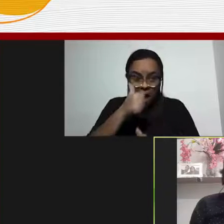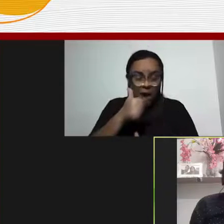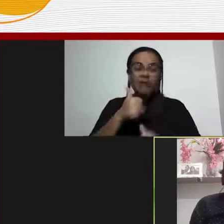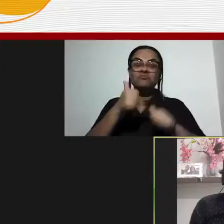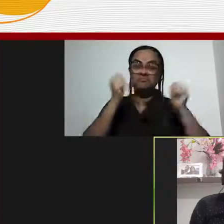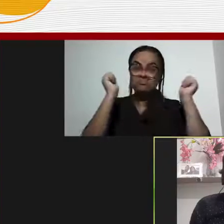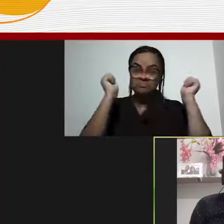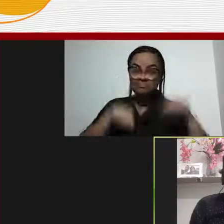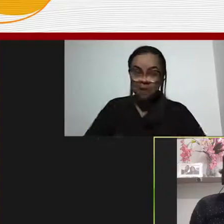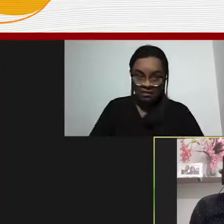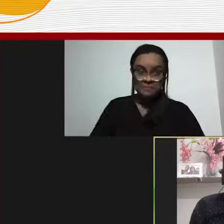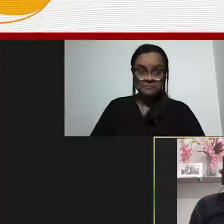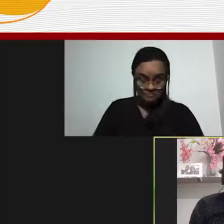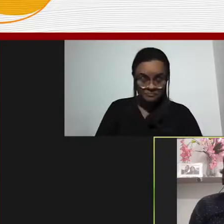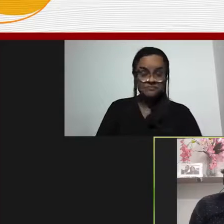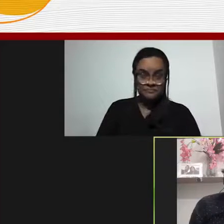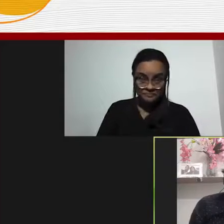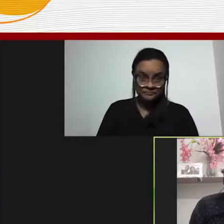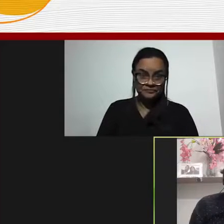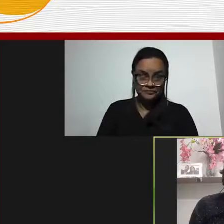que identificam o esporte